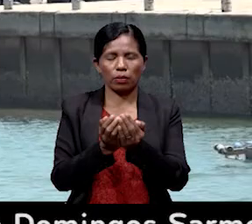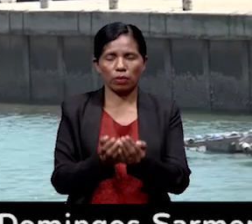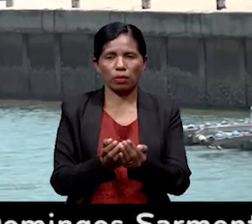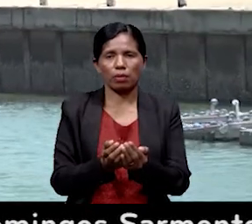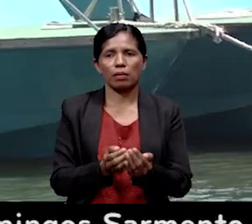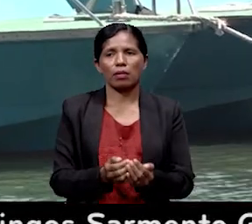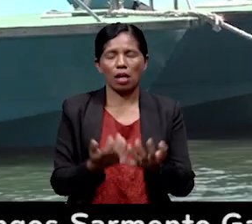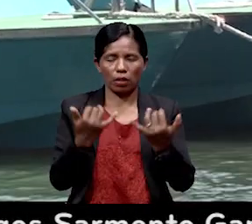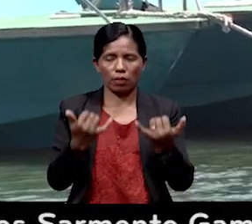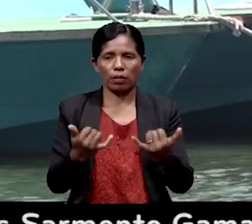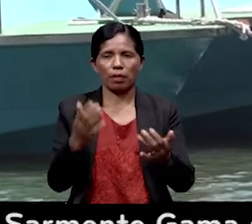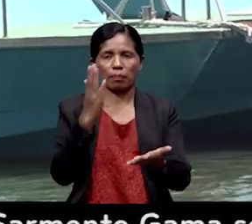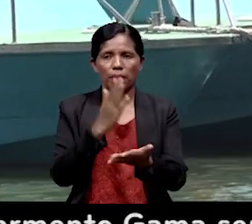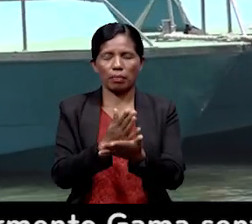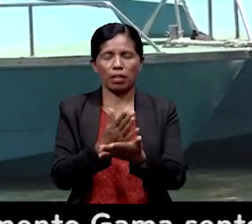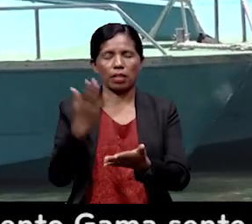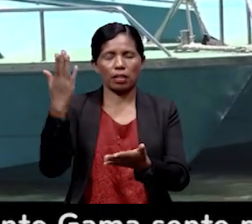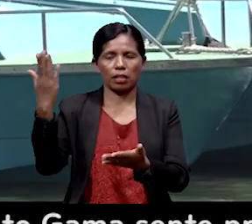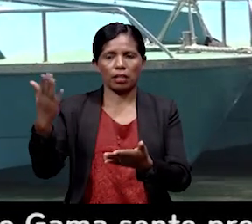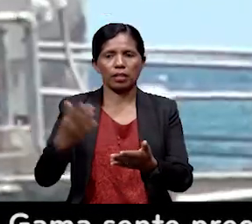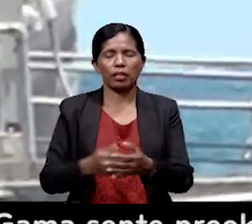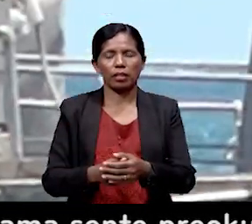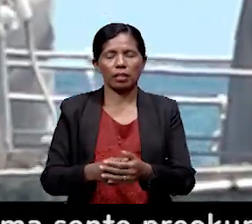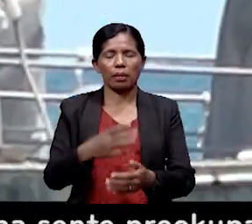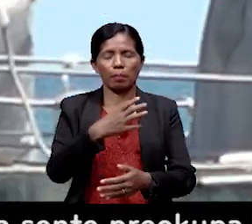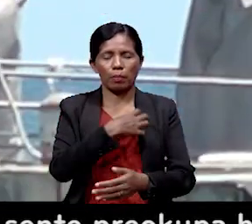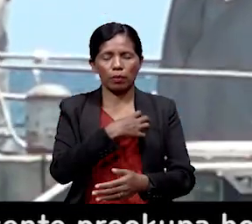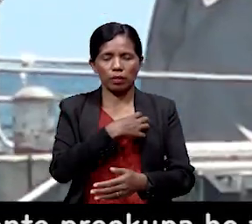Class, dadaungne para iha sional iha unidade polisia